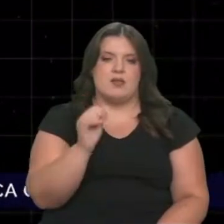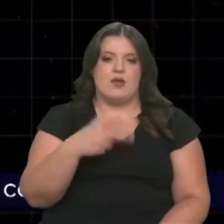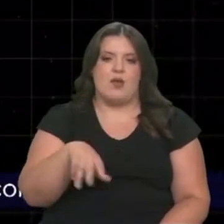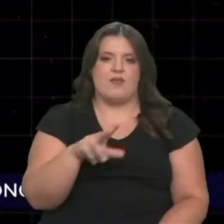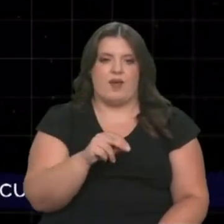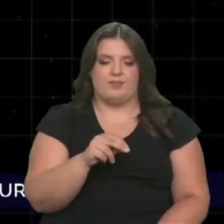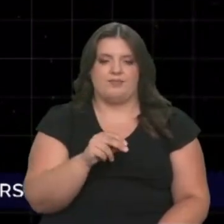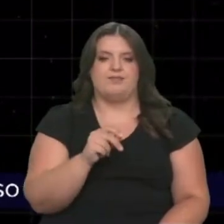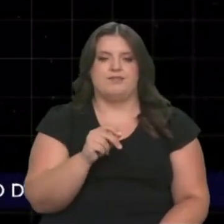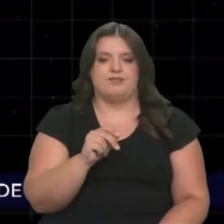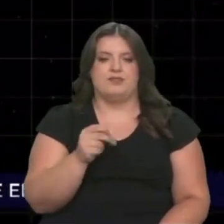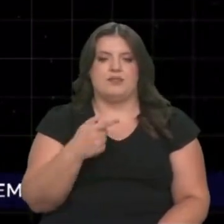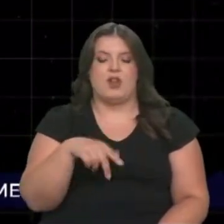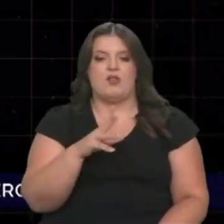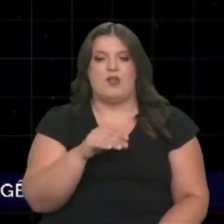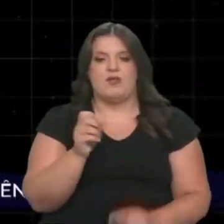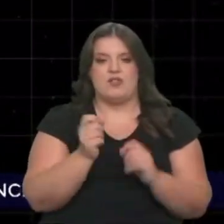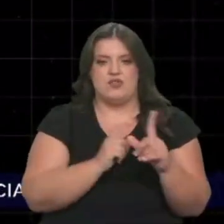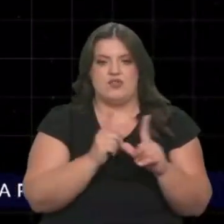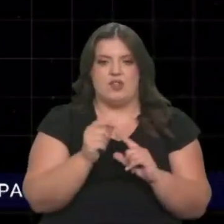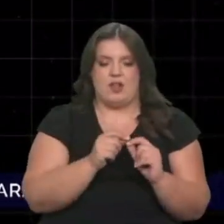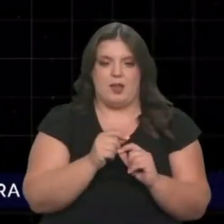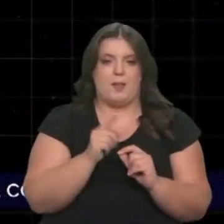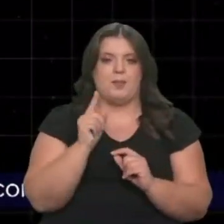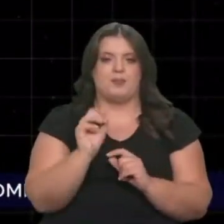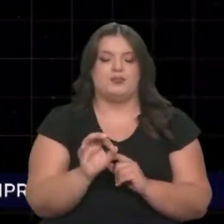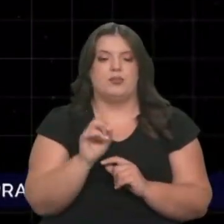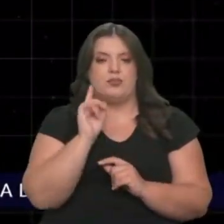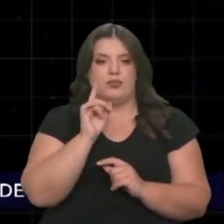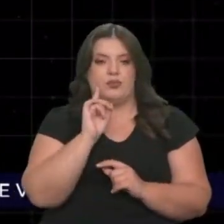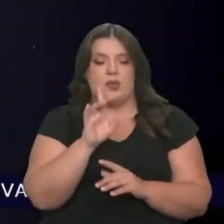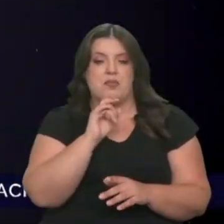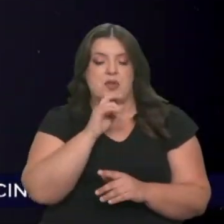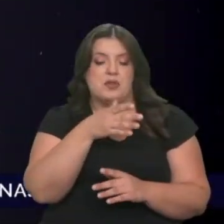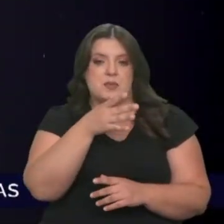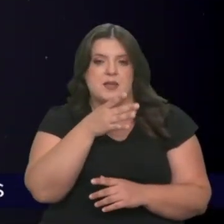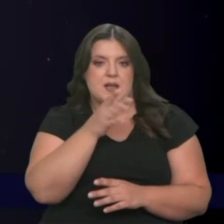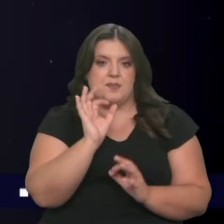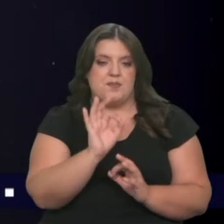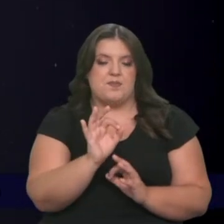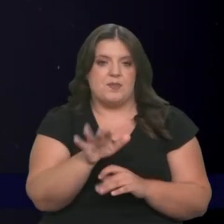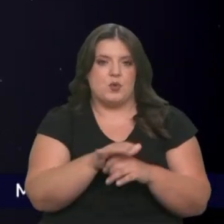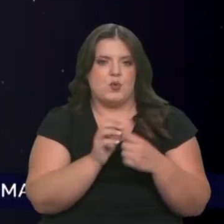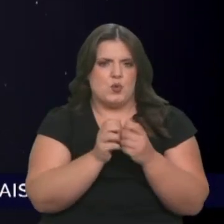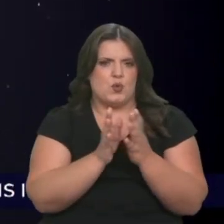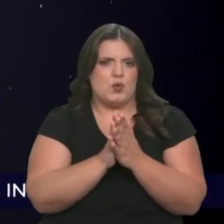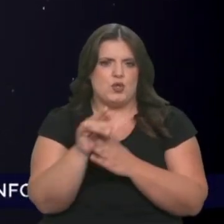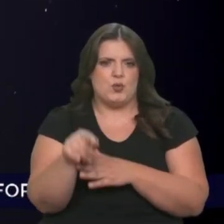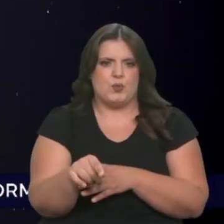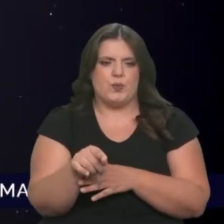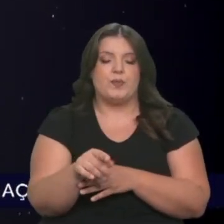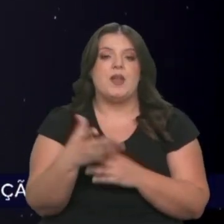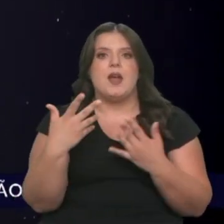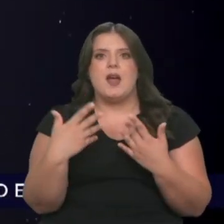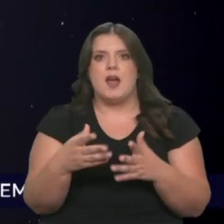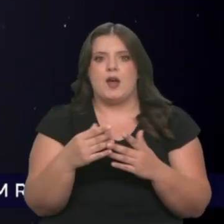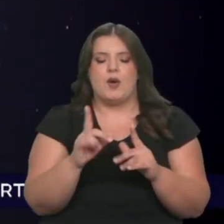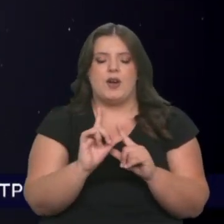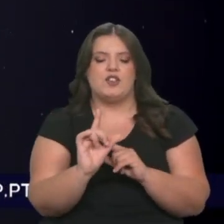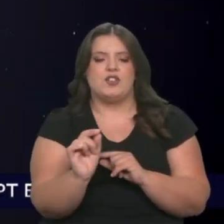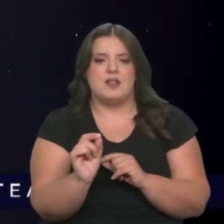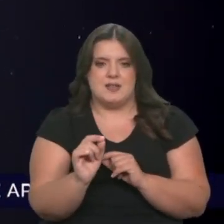idade desta nova estrela polar. Poderá fundamentar, então, a fusão. Fundamenta, no fundo, tudo isto. Agora, a